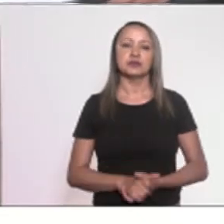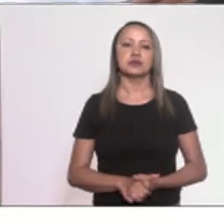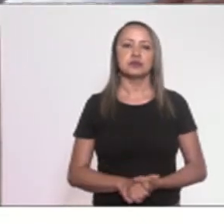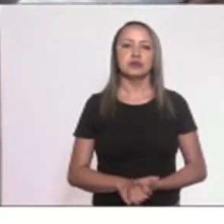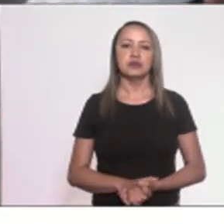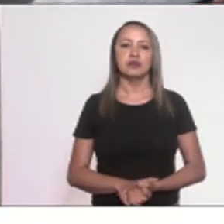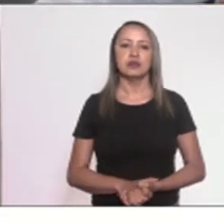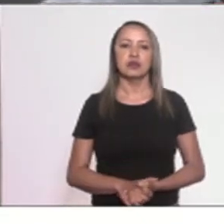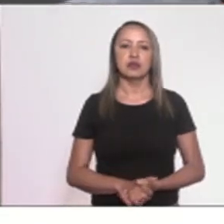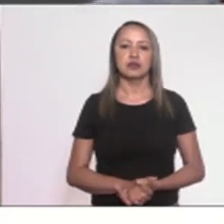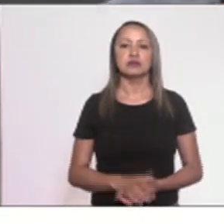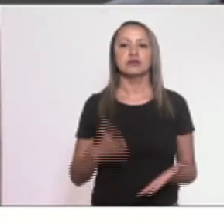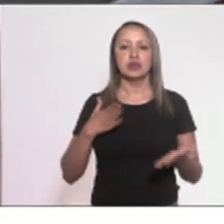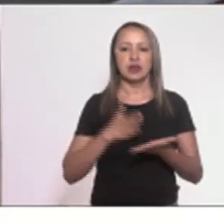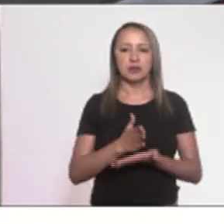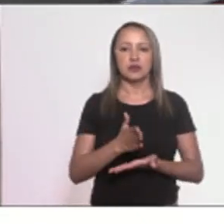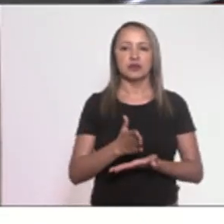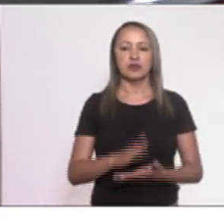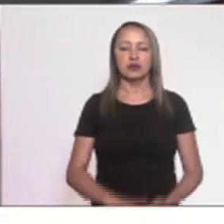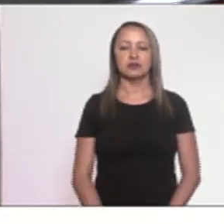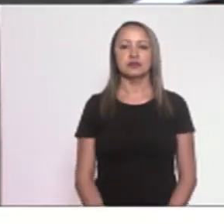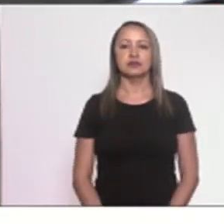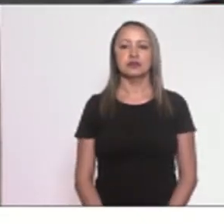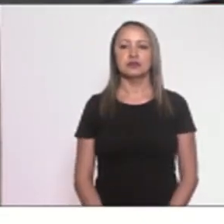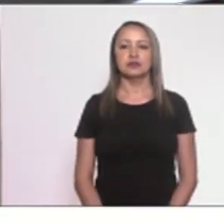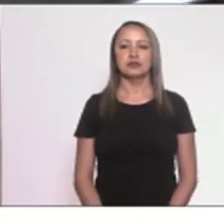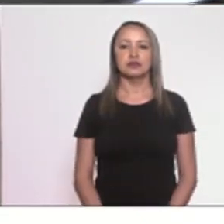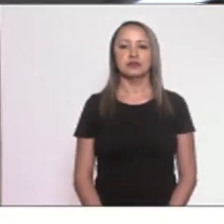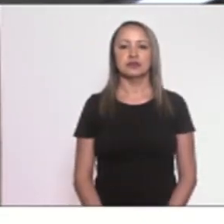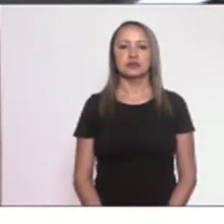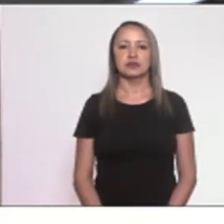como estão. Aprovado.